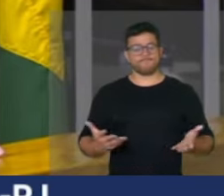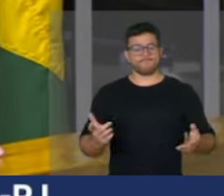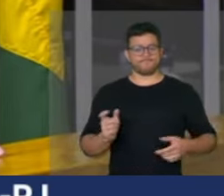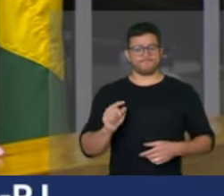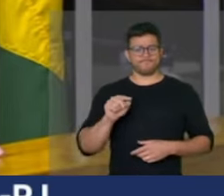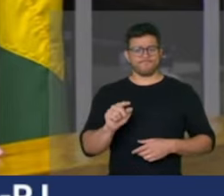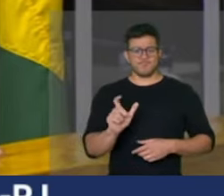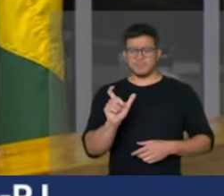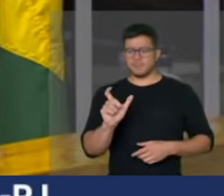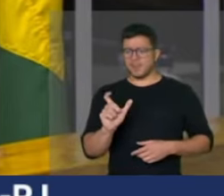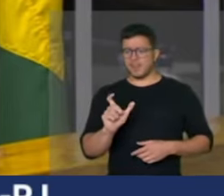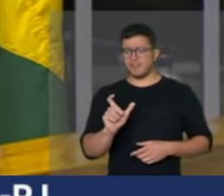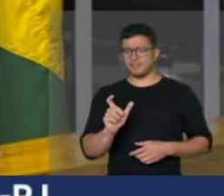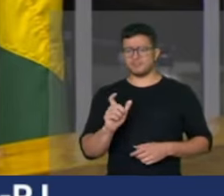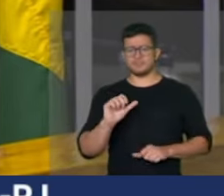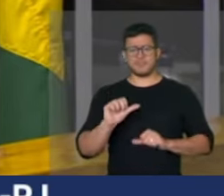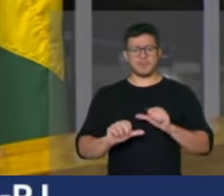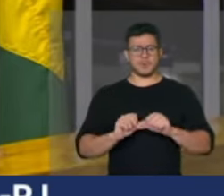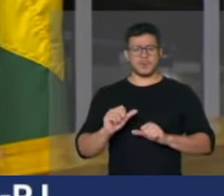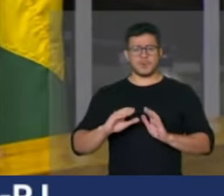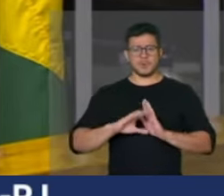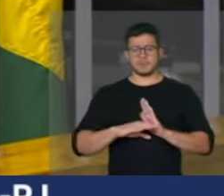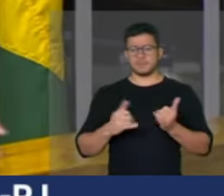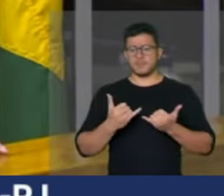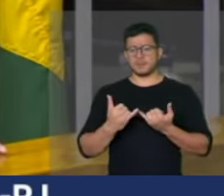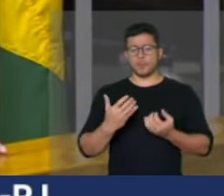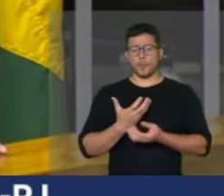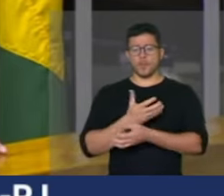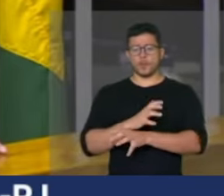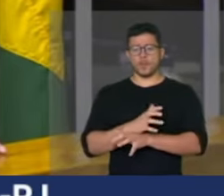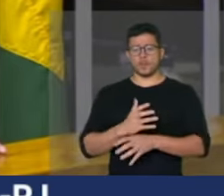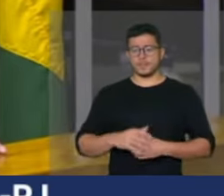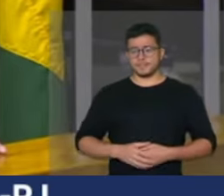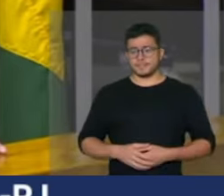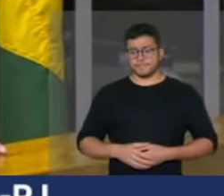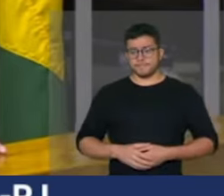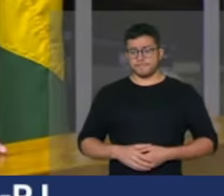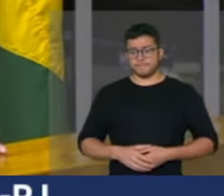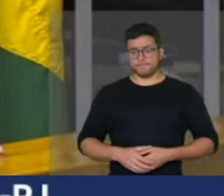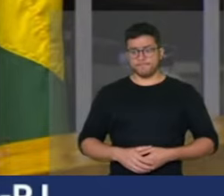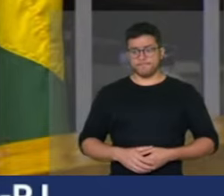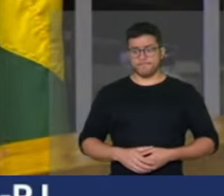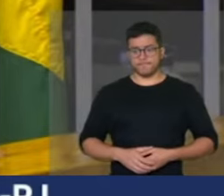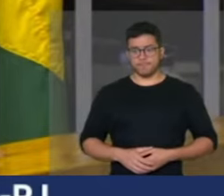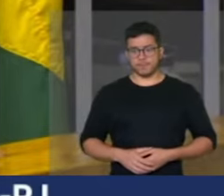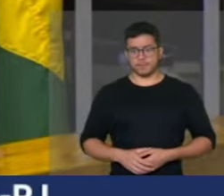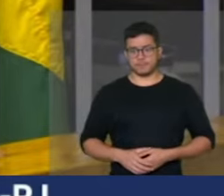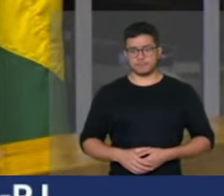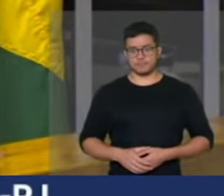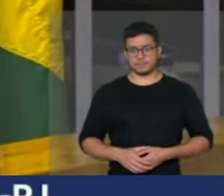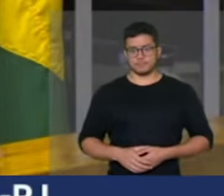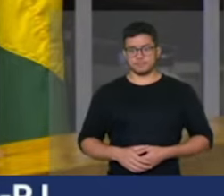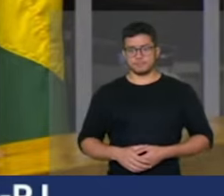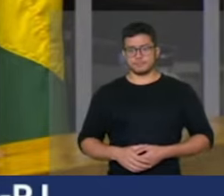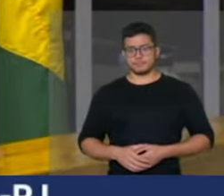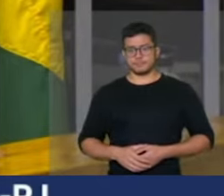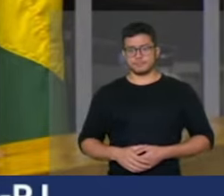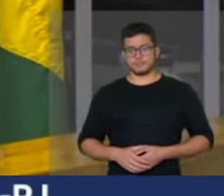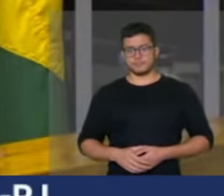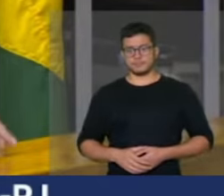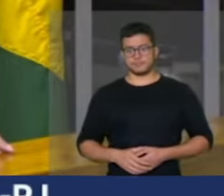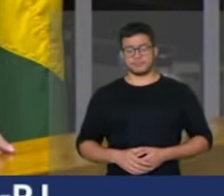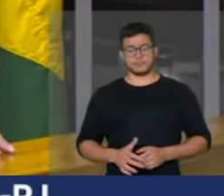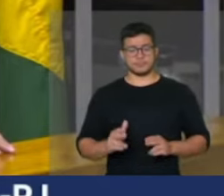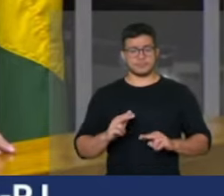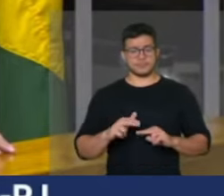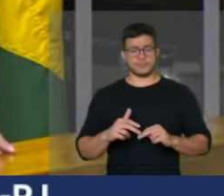um termo tão prostituído, termo vazio, porque o que parece para mim a